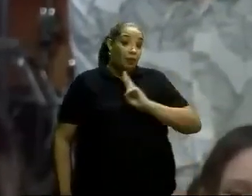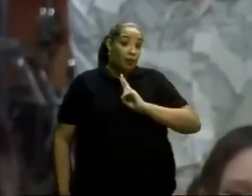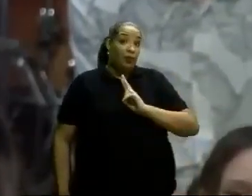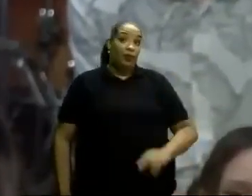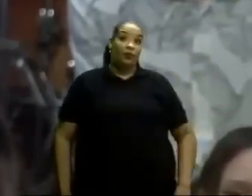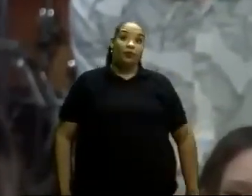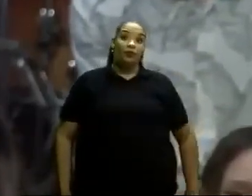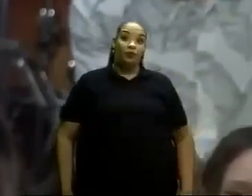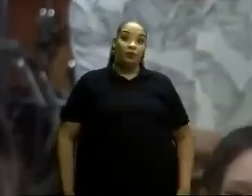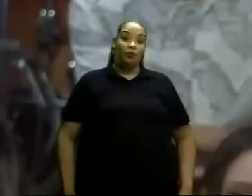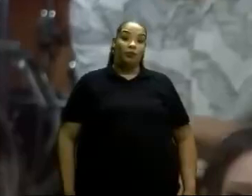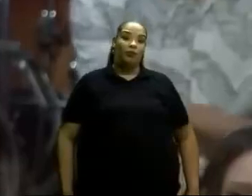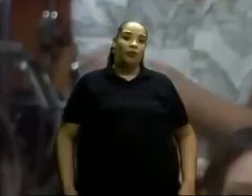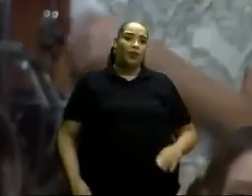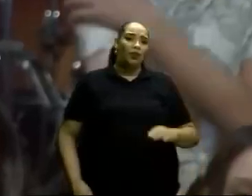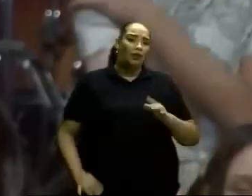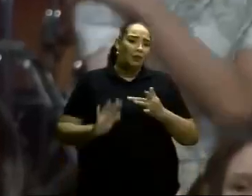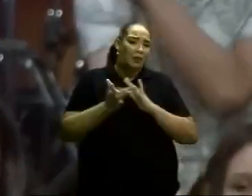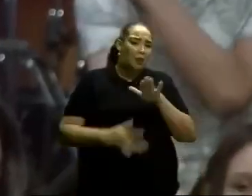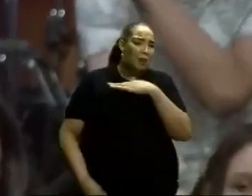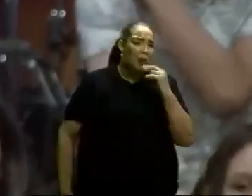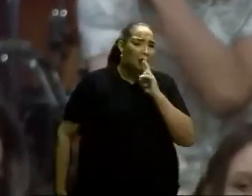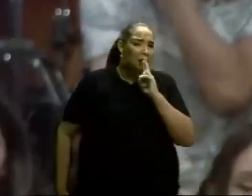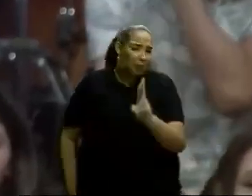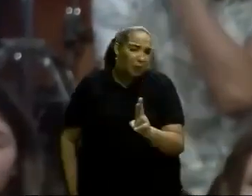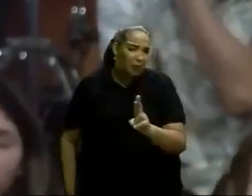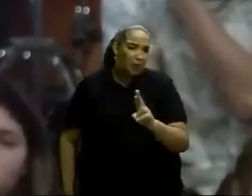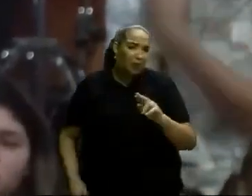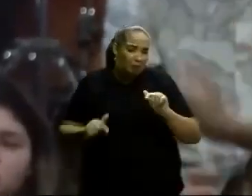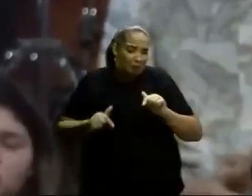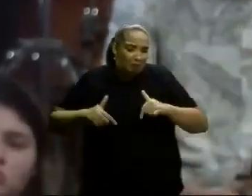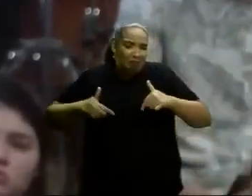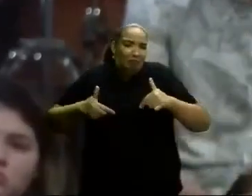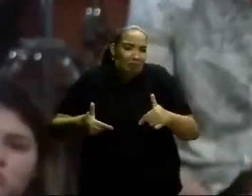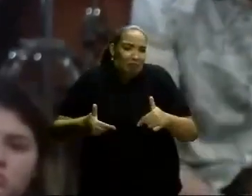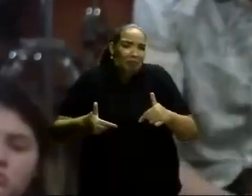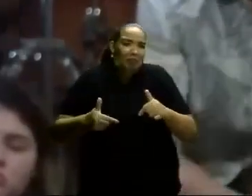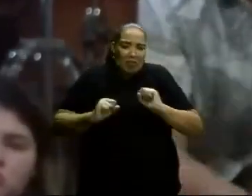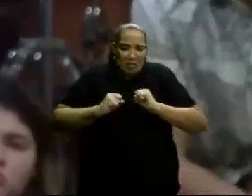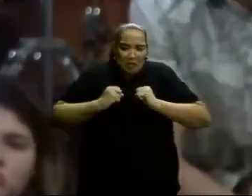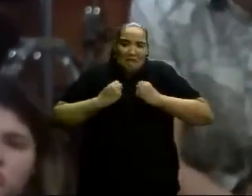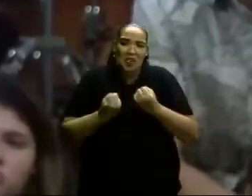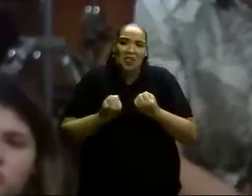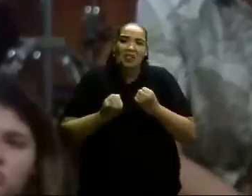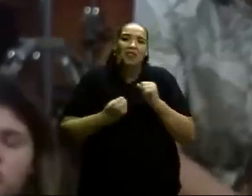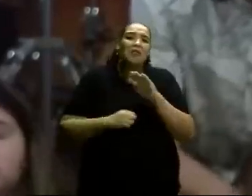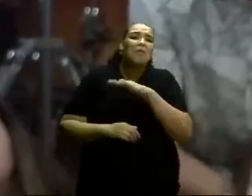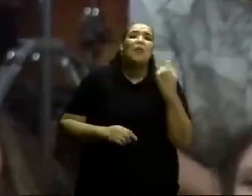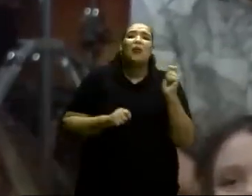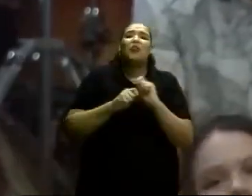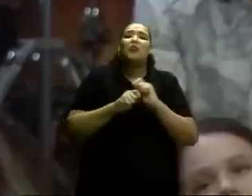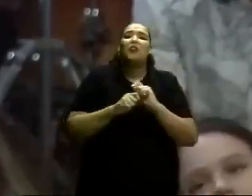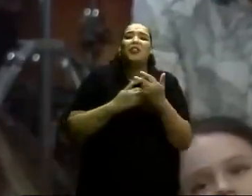terceiro. Morto responde? Morto reage? Morto se defende? Morto faz algo